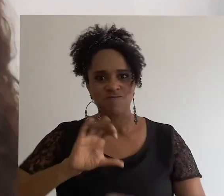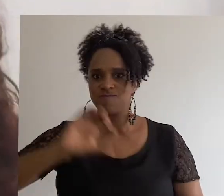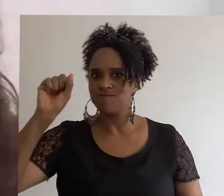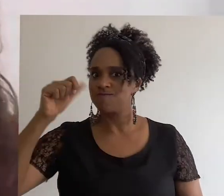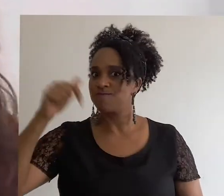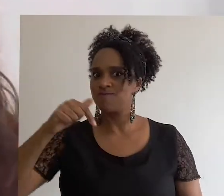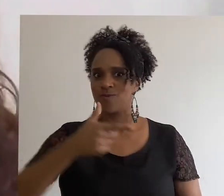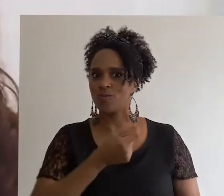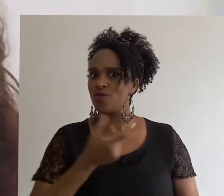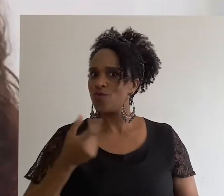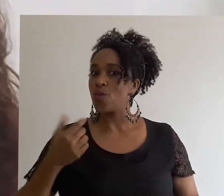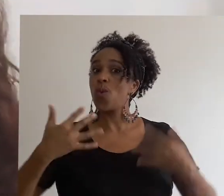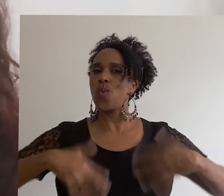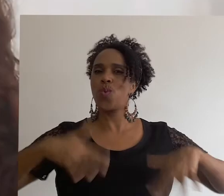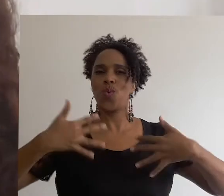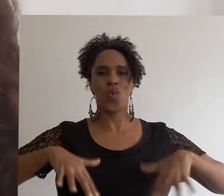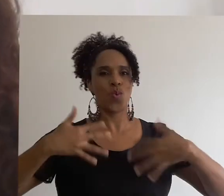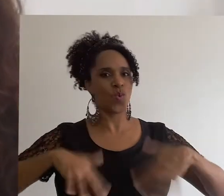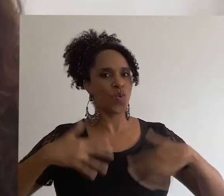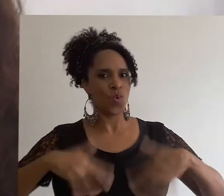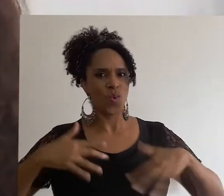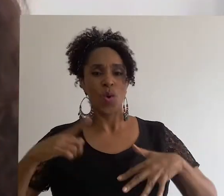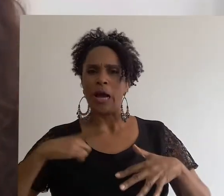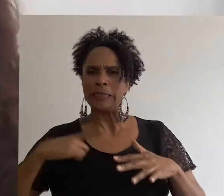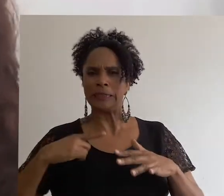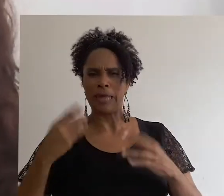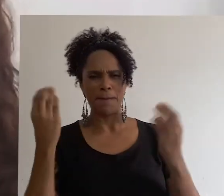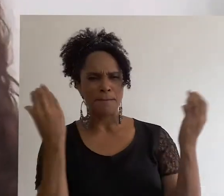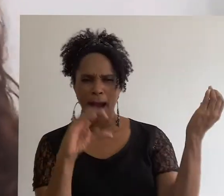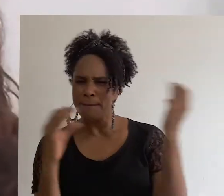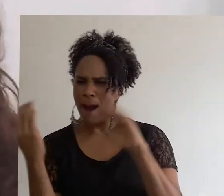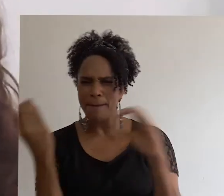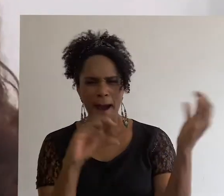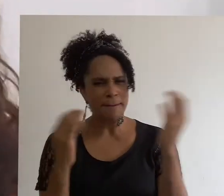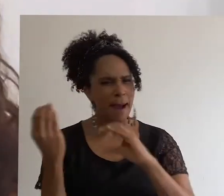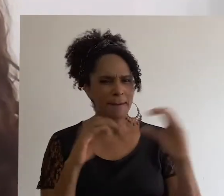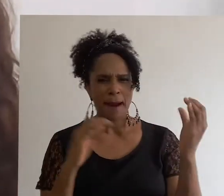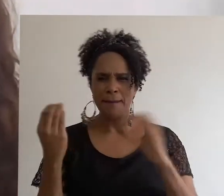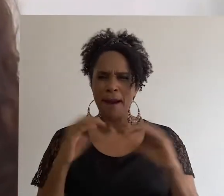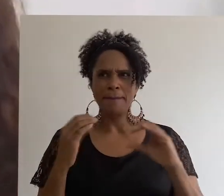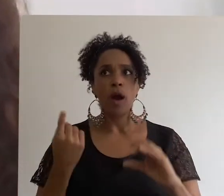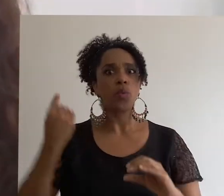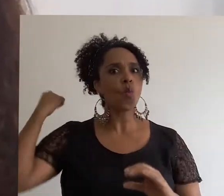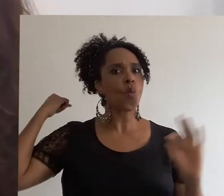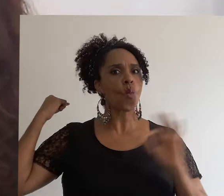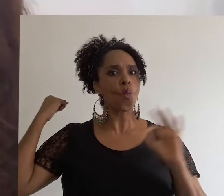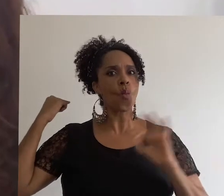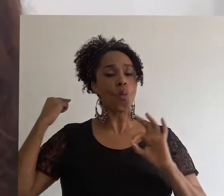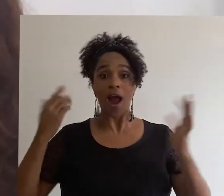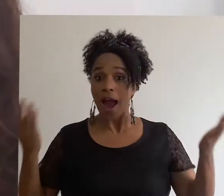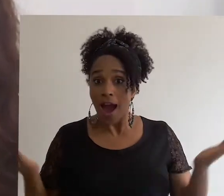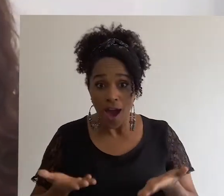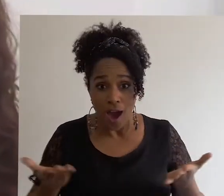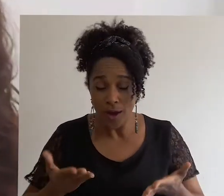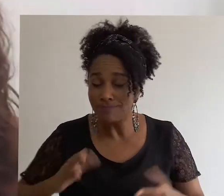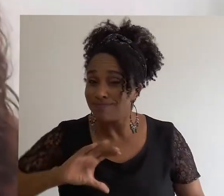ano. Ele desencadeou a maior produção de conteúdo que a gente já tinha feito na história da DGCOM. Esse aumento expressivo